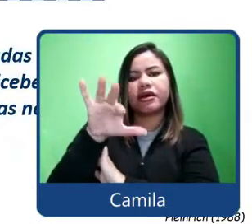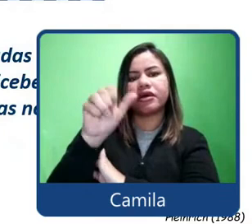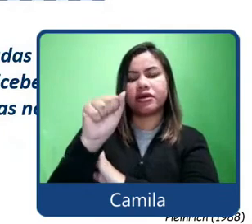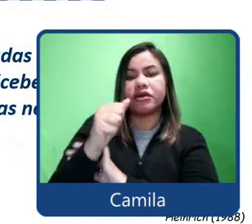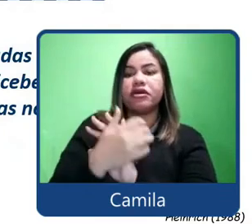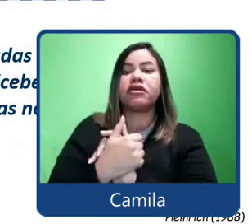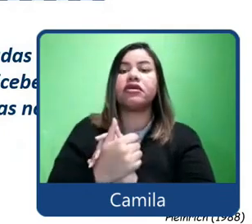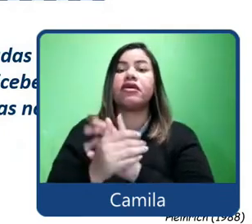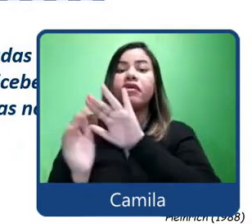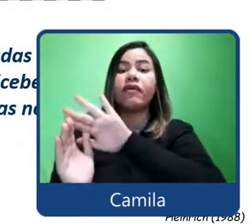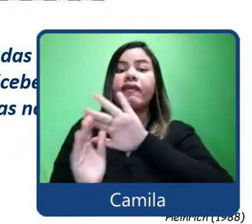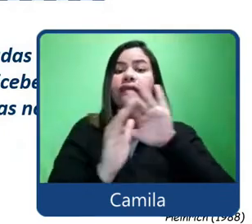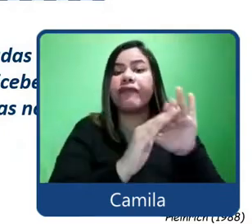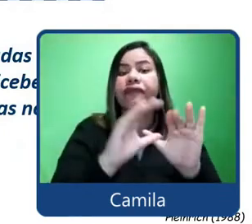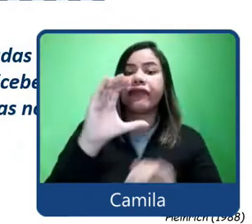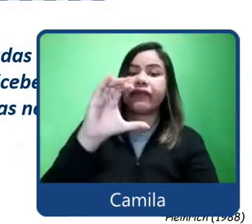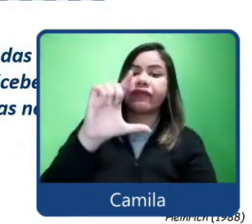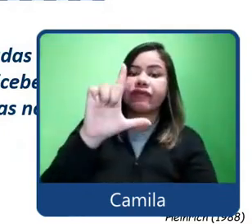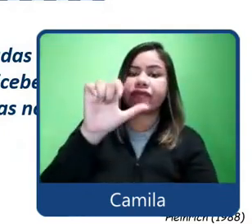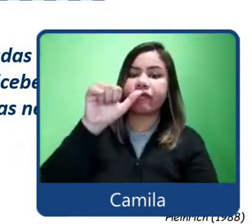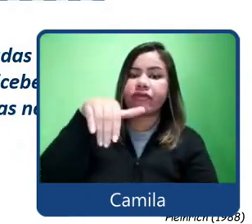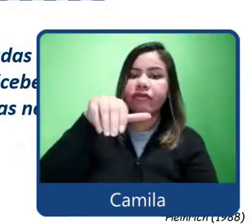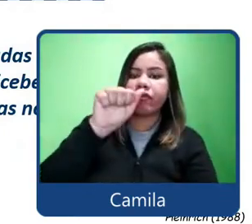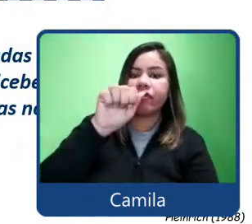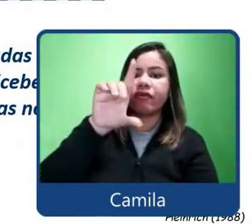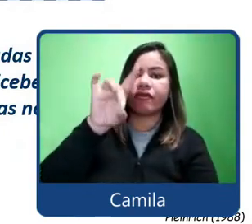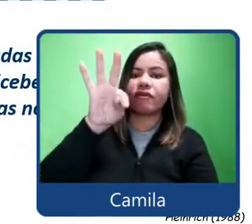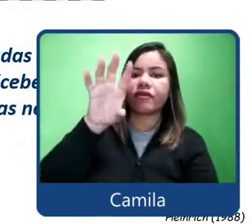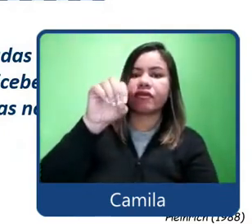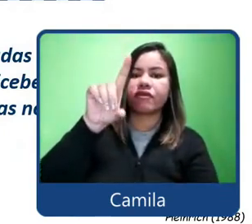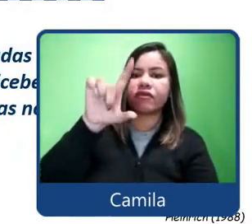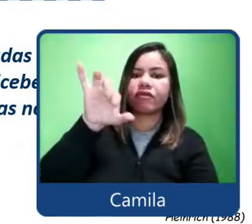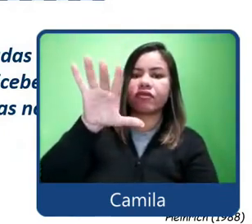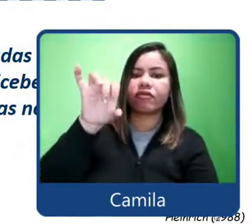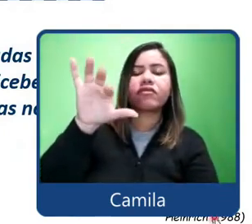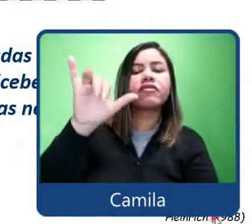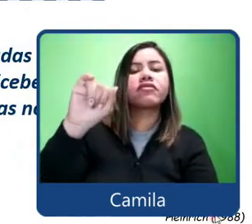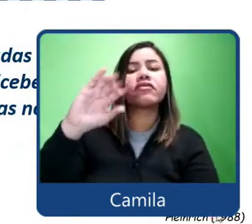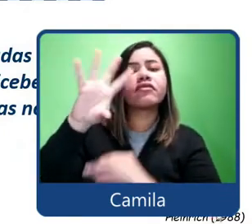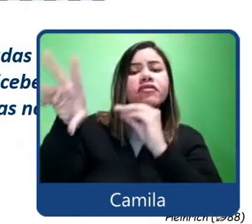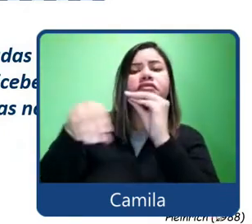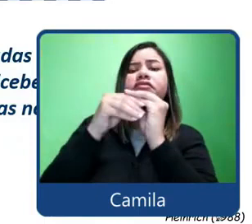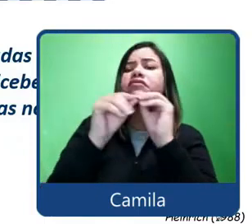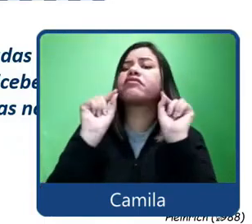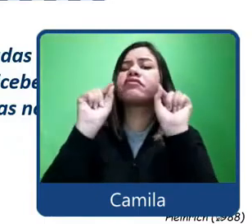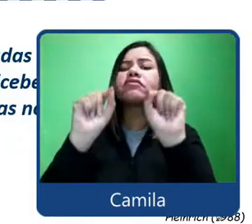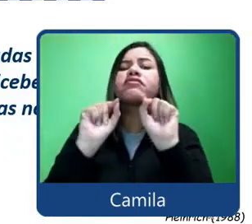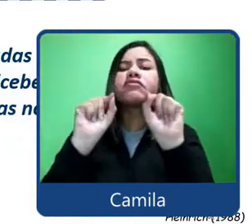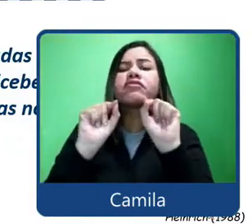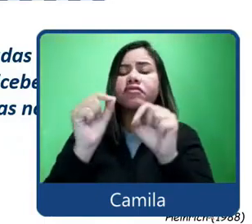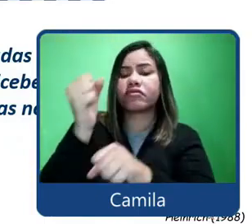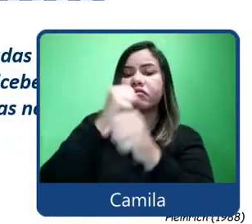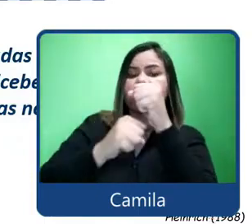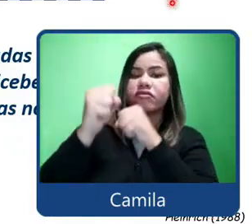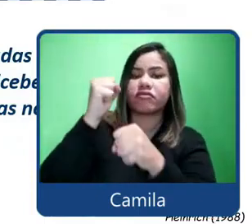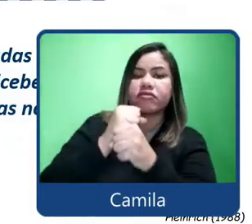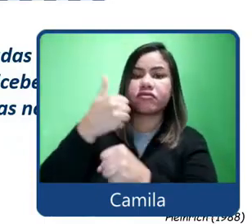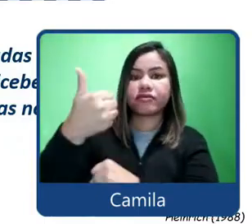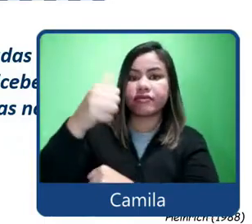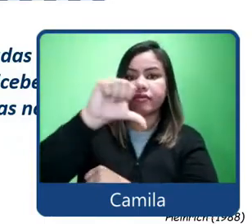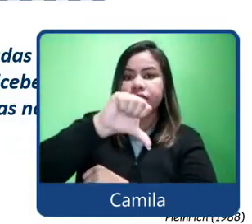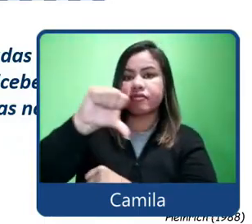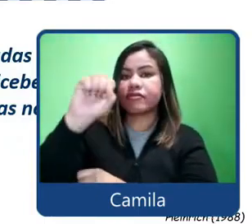para esse conhecimento deste limiar específico do sistema climático? Ora, em 1988,